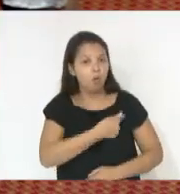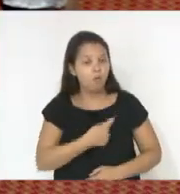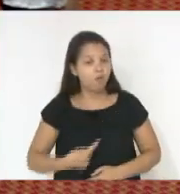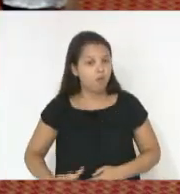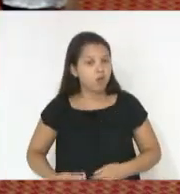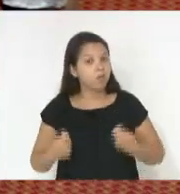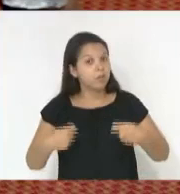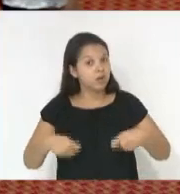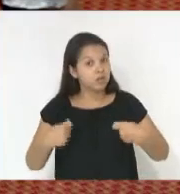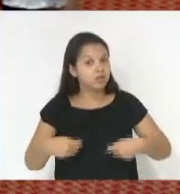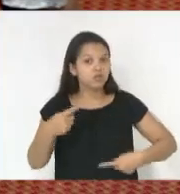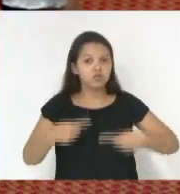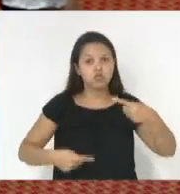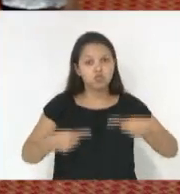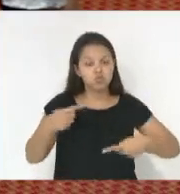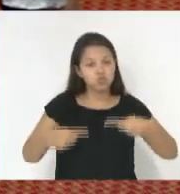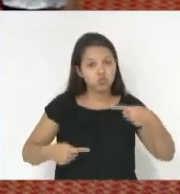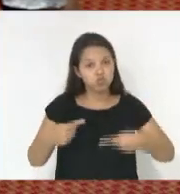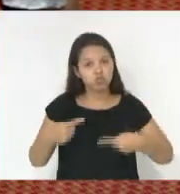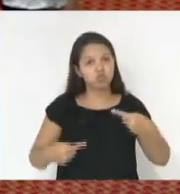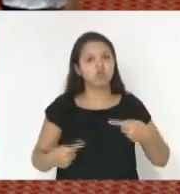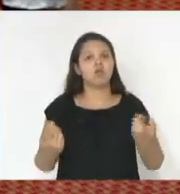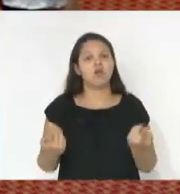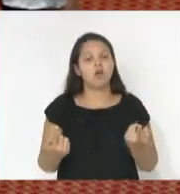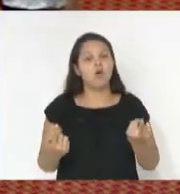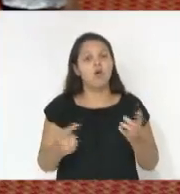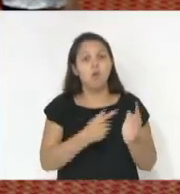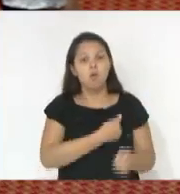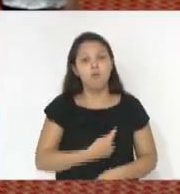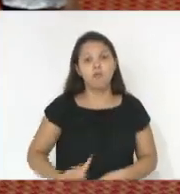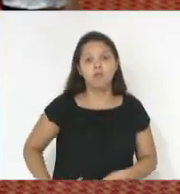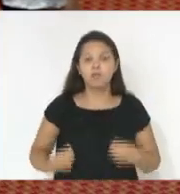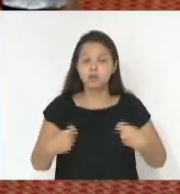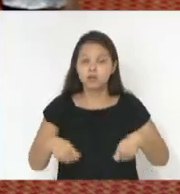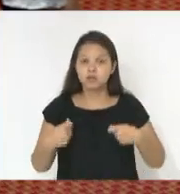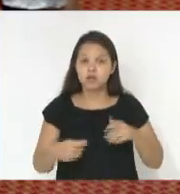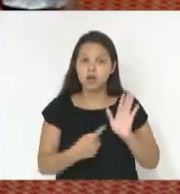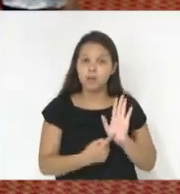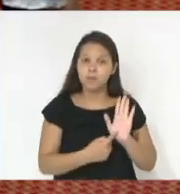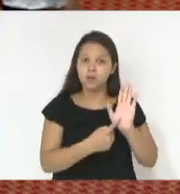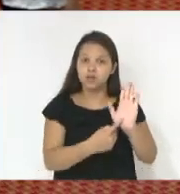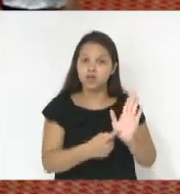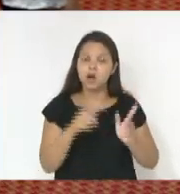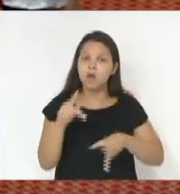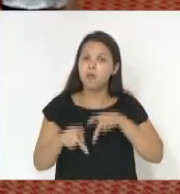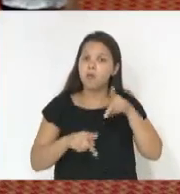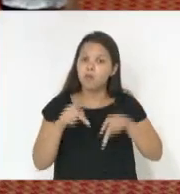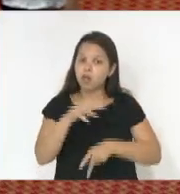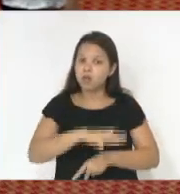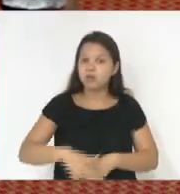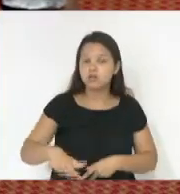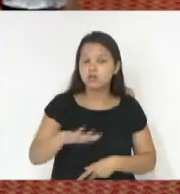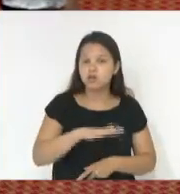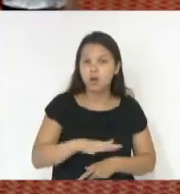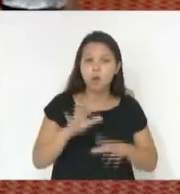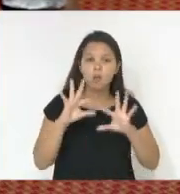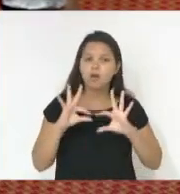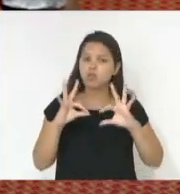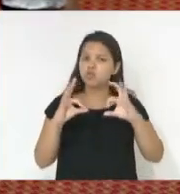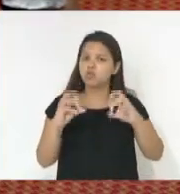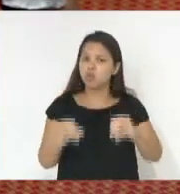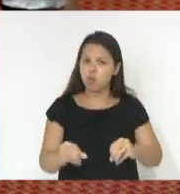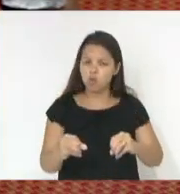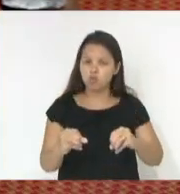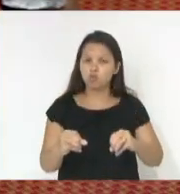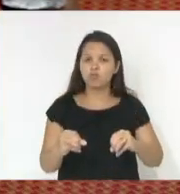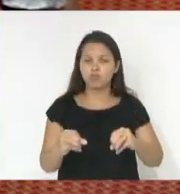precisa apresentar para a população, para a Assembleia, para todos, esses pontos com clareza.